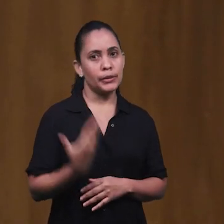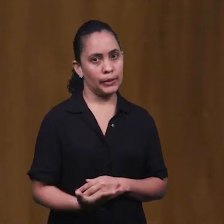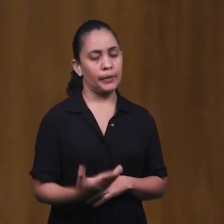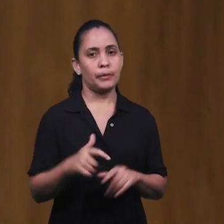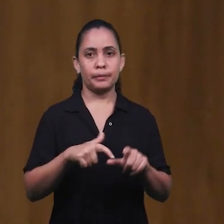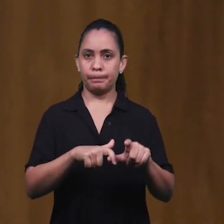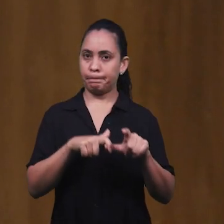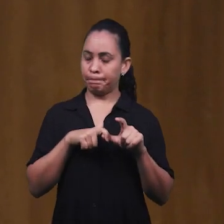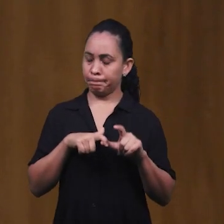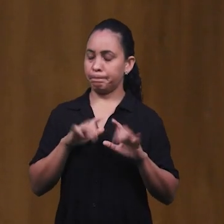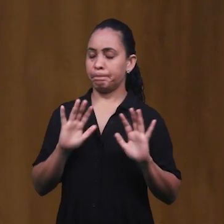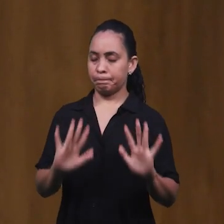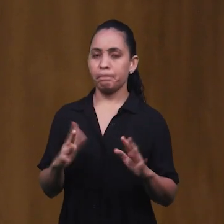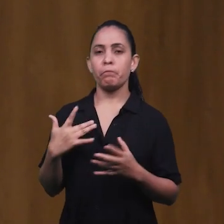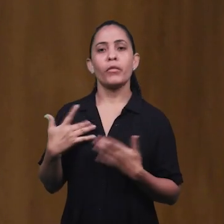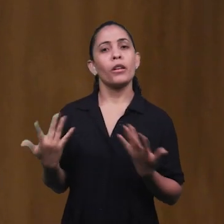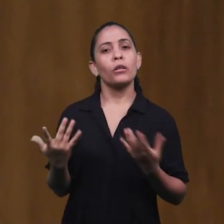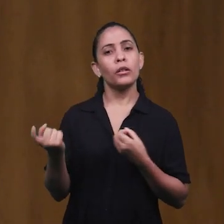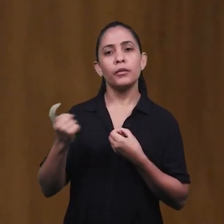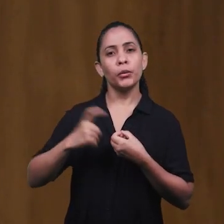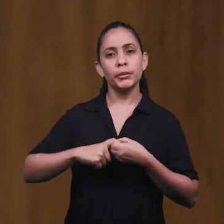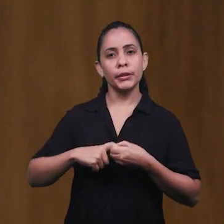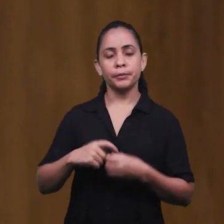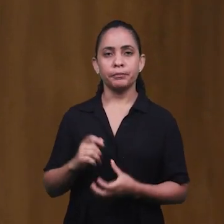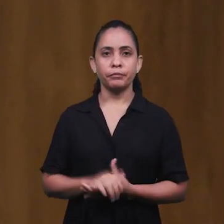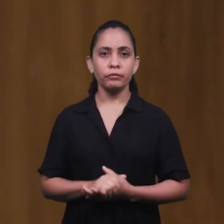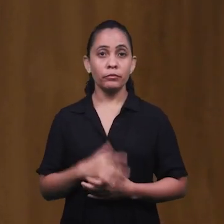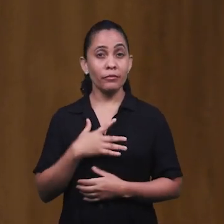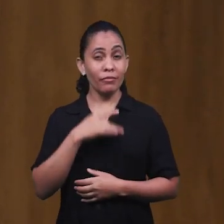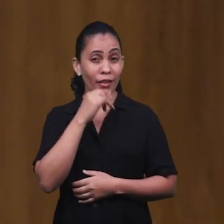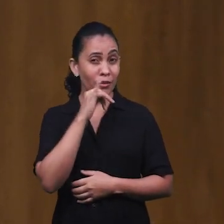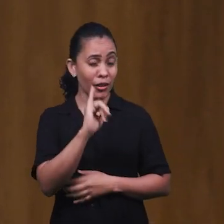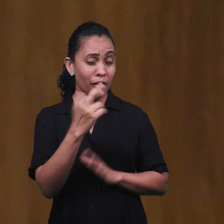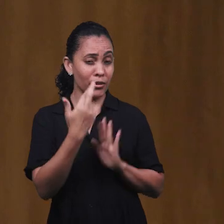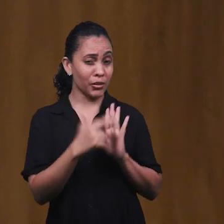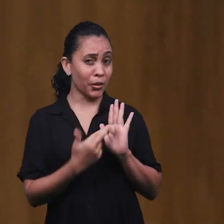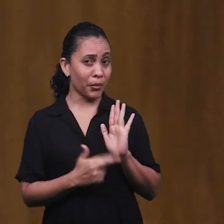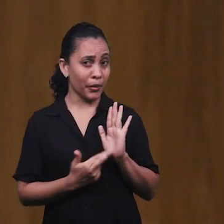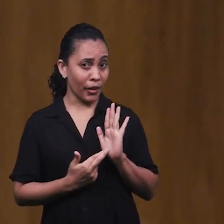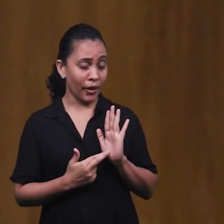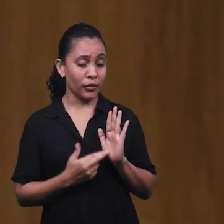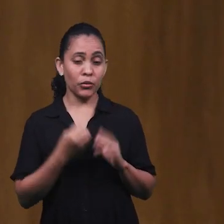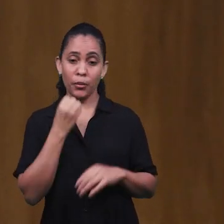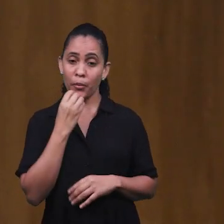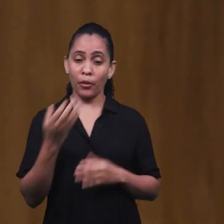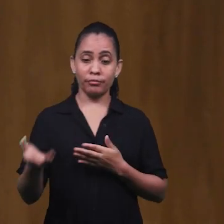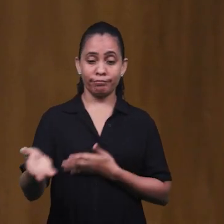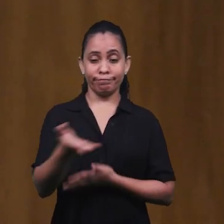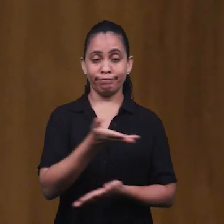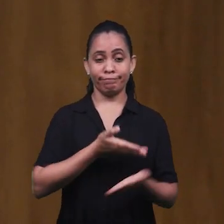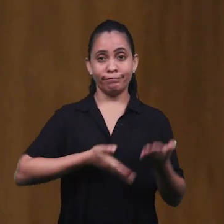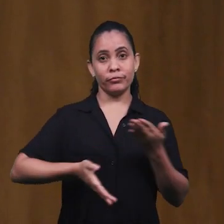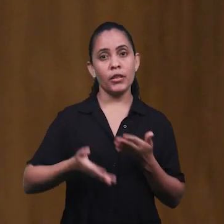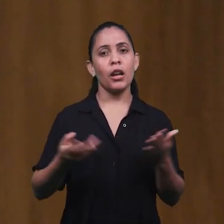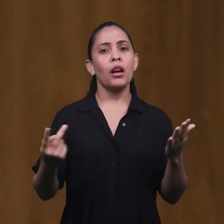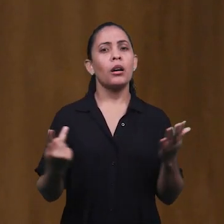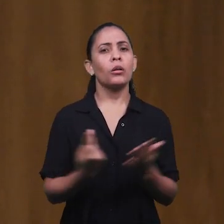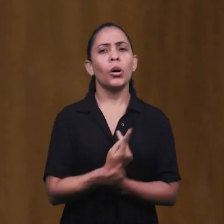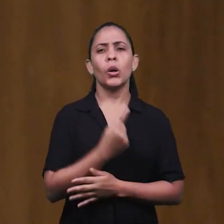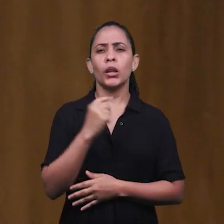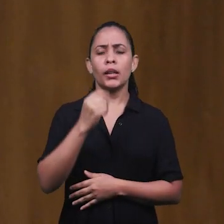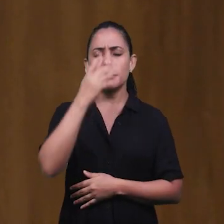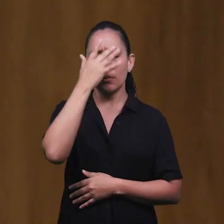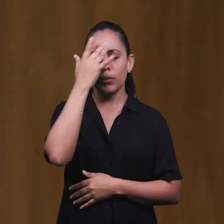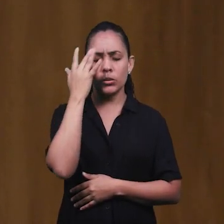inadimplente. Doutor Vinícius, voltando um pouco a falar sobre regras de boa convivência, caso algum